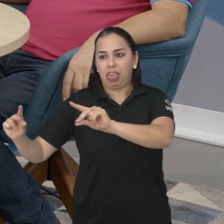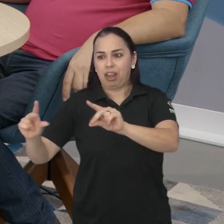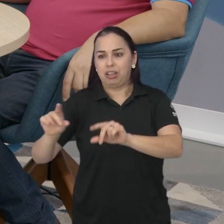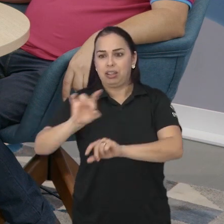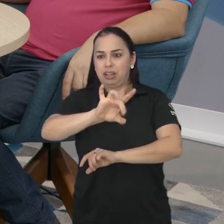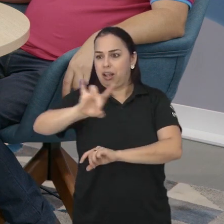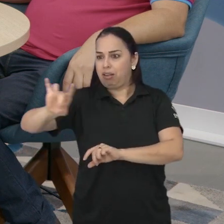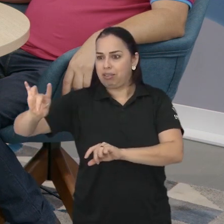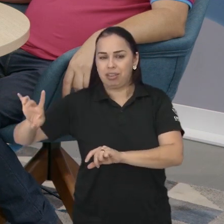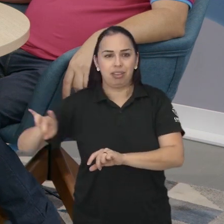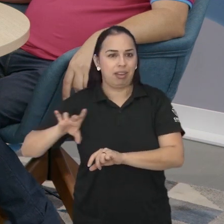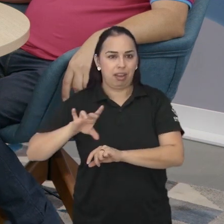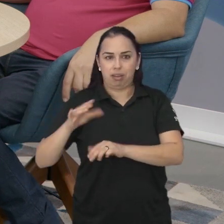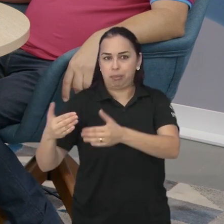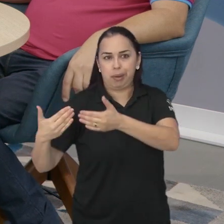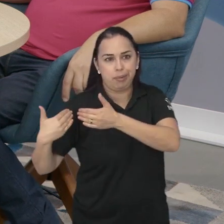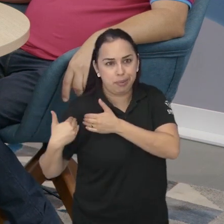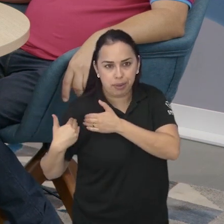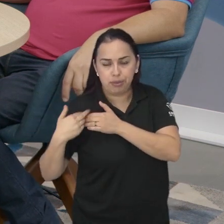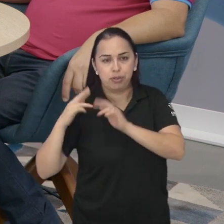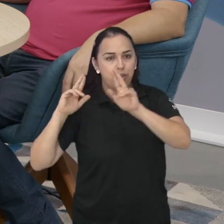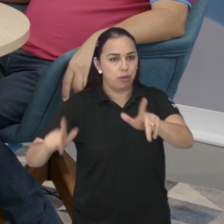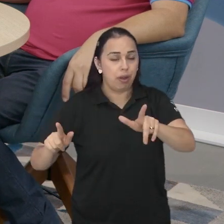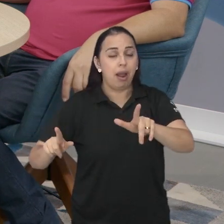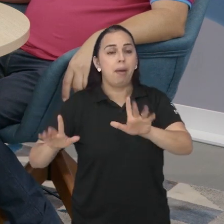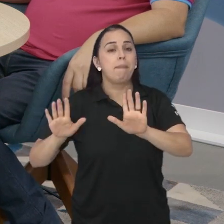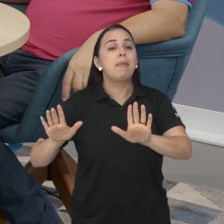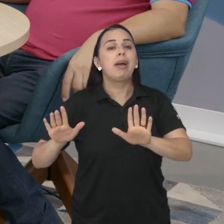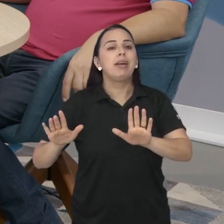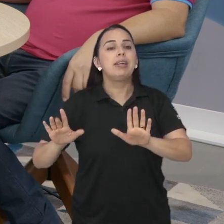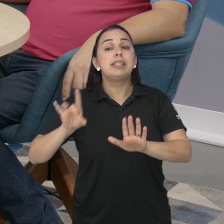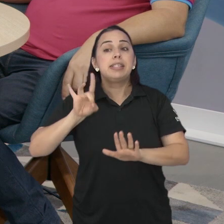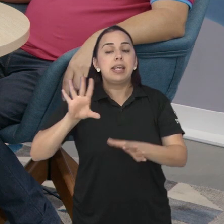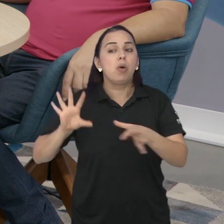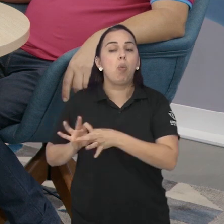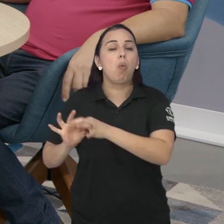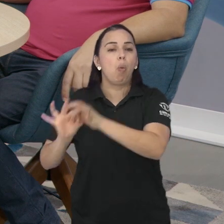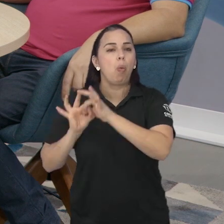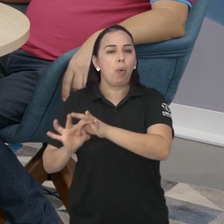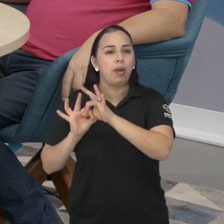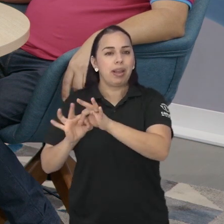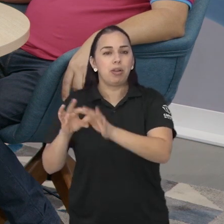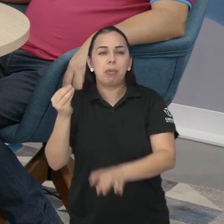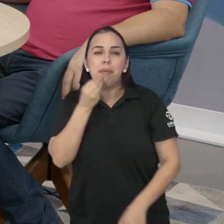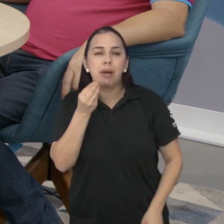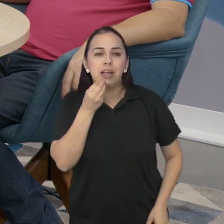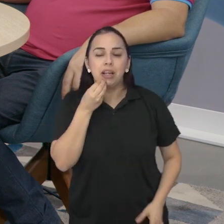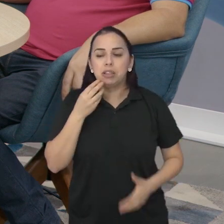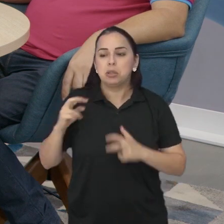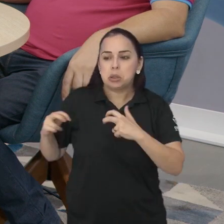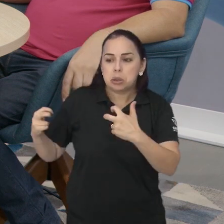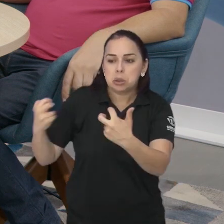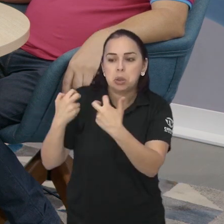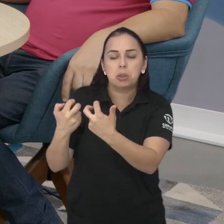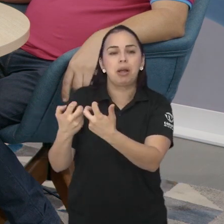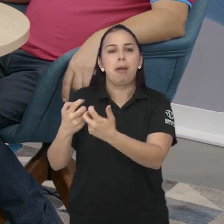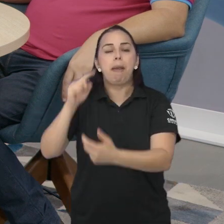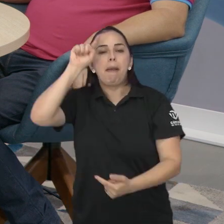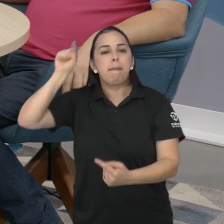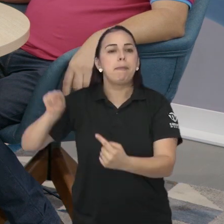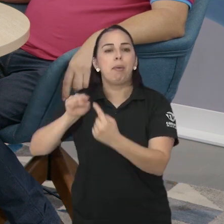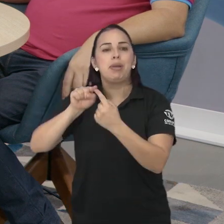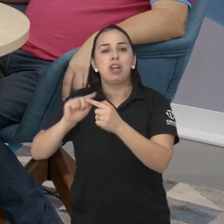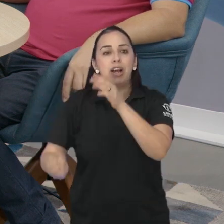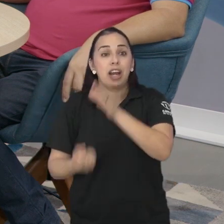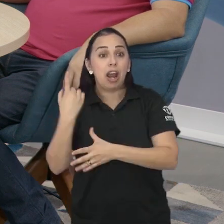um tem o seu ego, cada um tem sua responsabilidade, mas se tivesse, né, essa oportunidade de todo mundo sentar por um bem comum